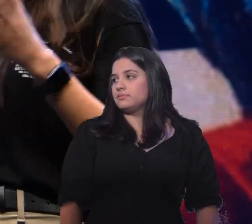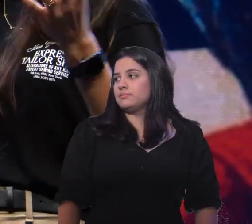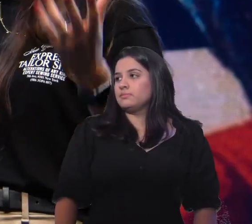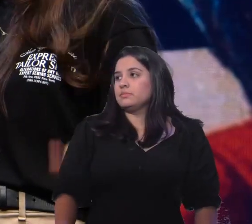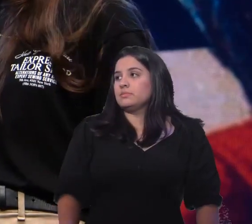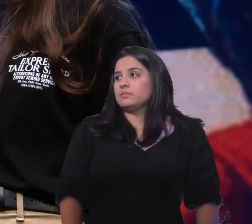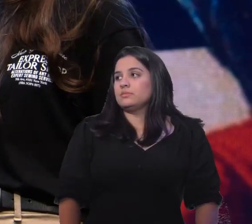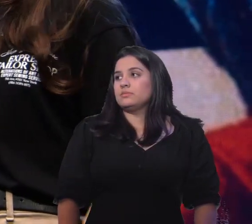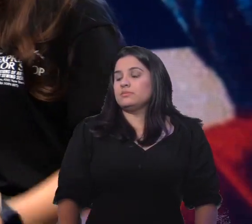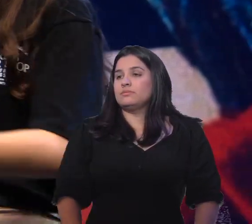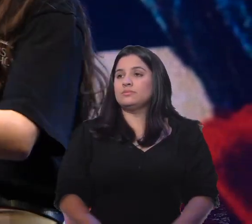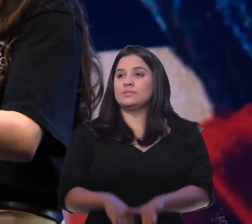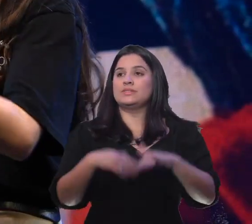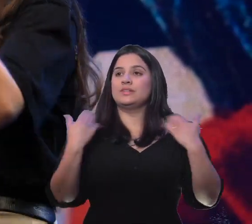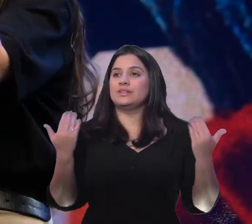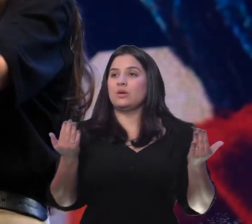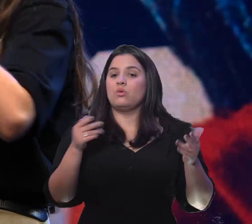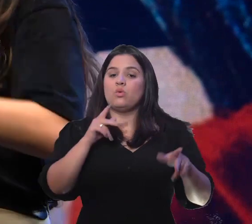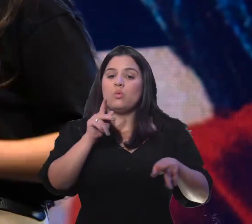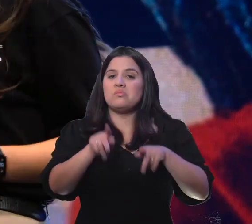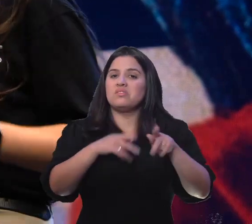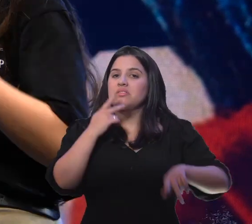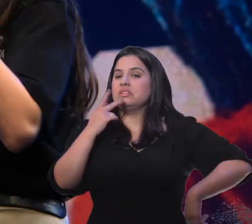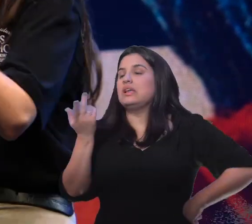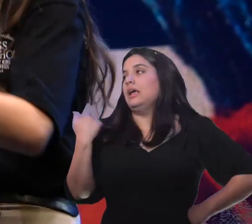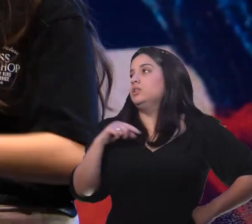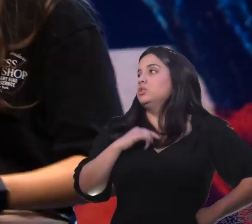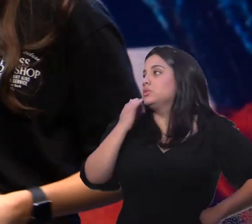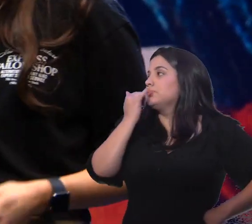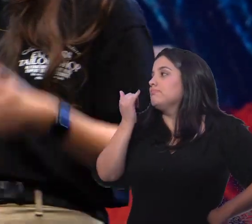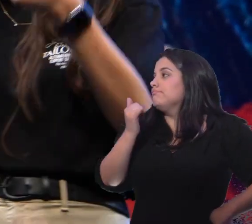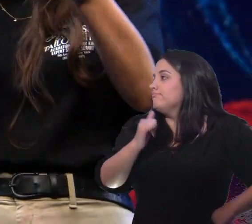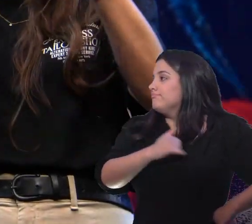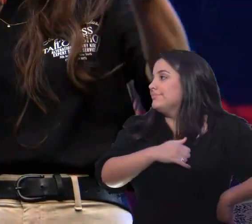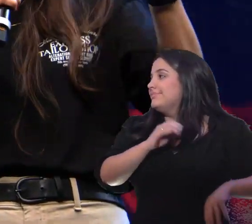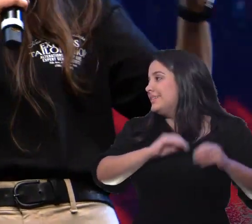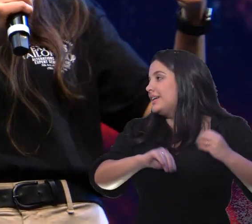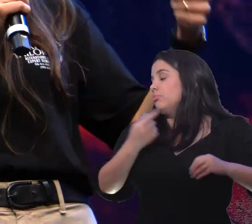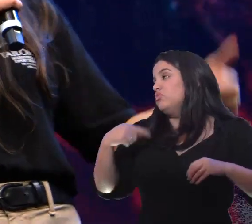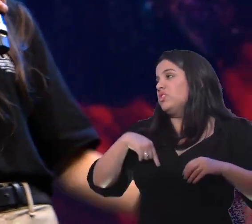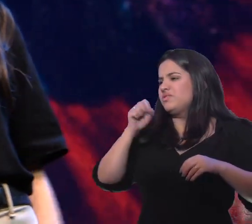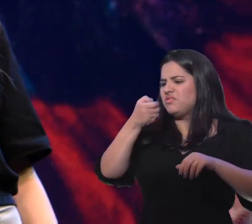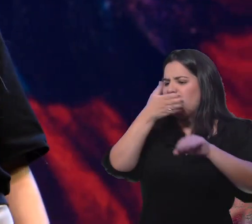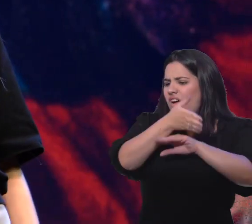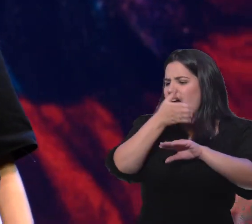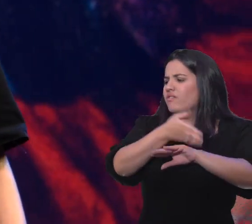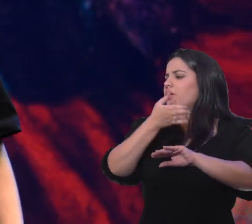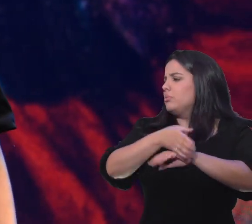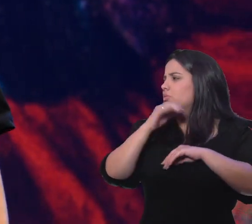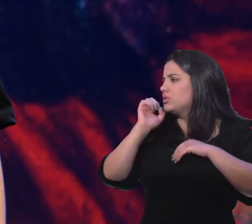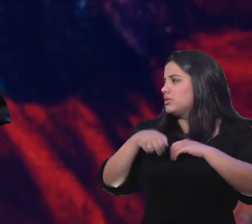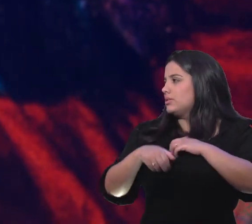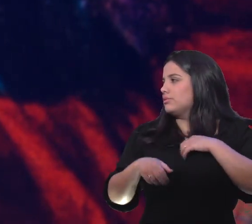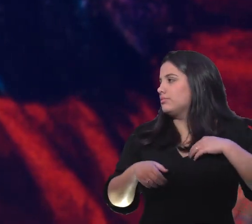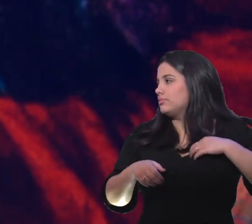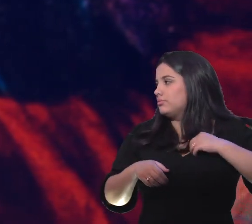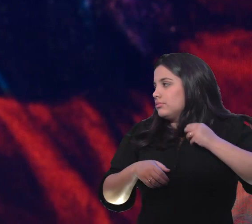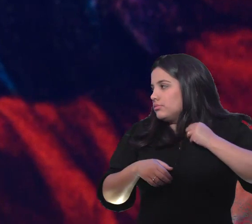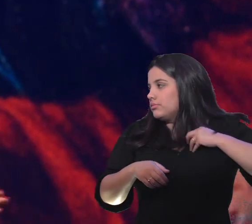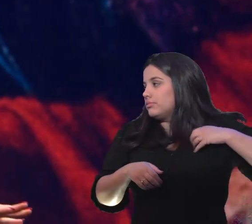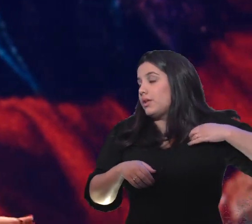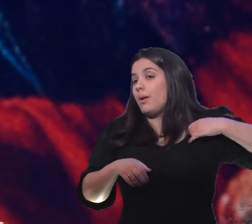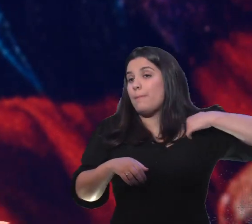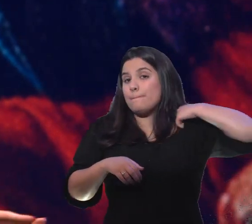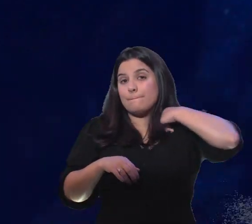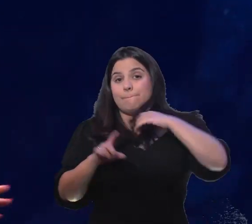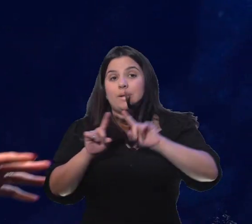falou, opa, puxa vida, pecamos. Não, pode deixar, a gente vai, Deus. Pode deixar que a gente vai, então, conquistar a terra. Só que aí Moisés falou,